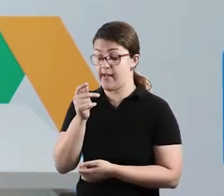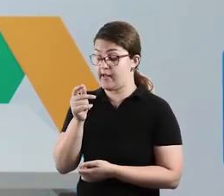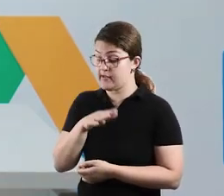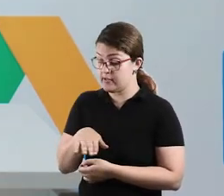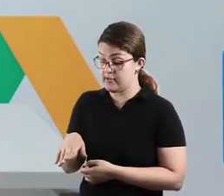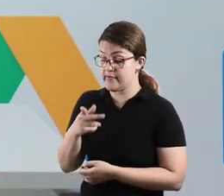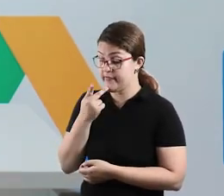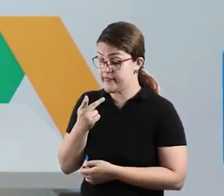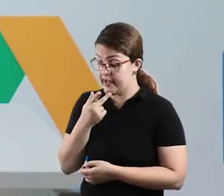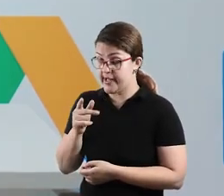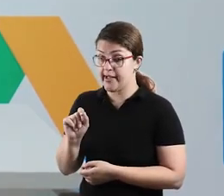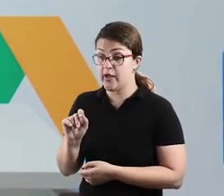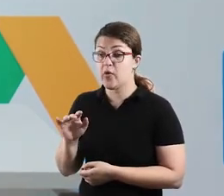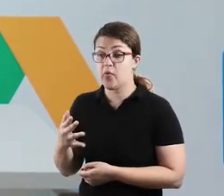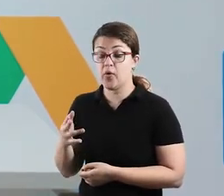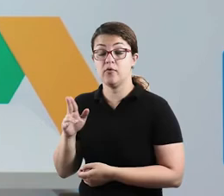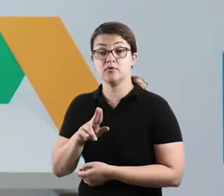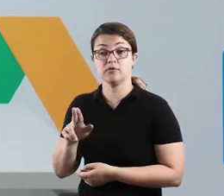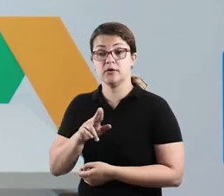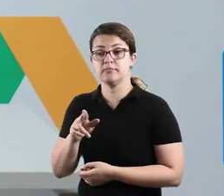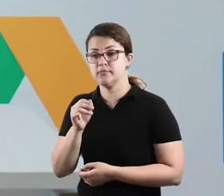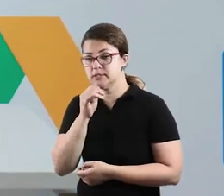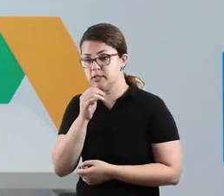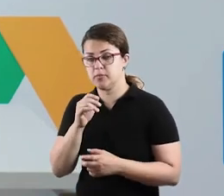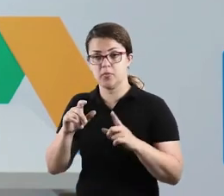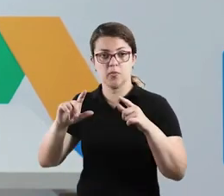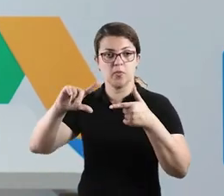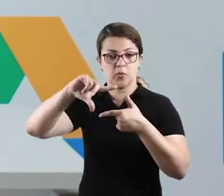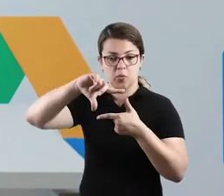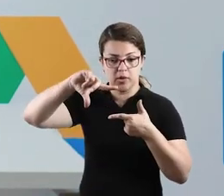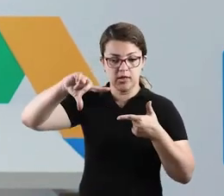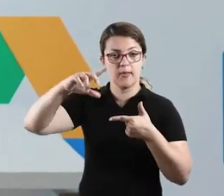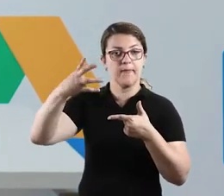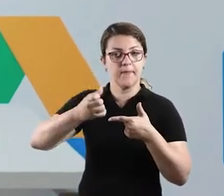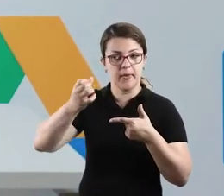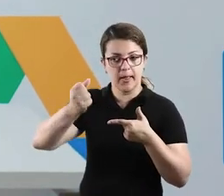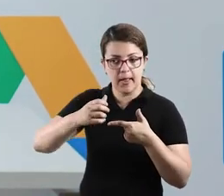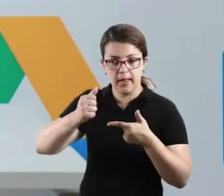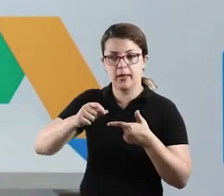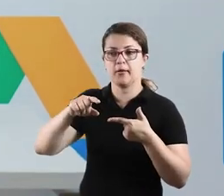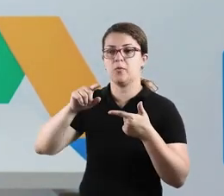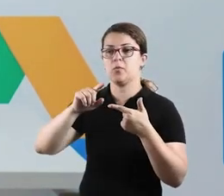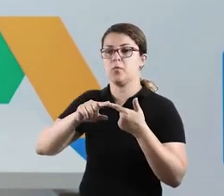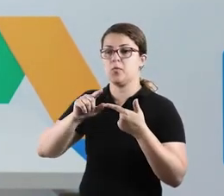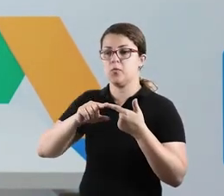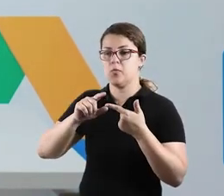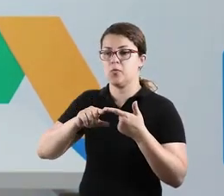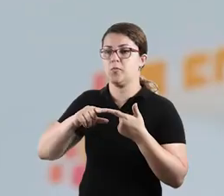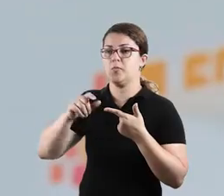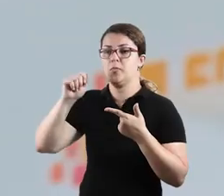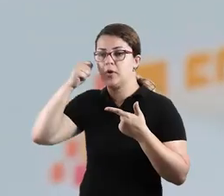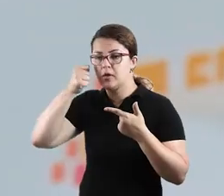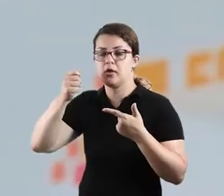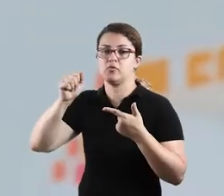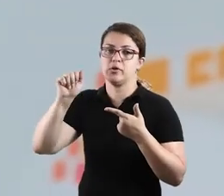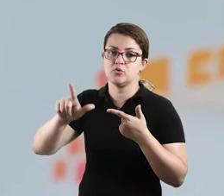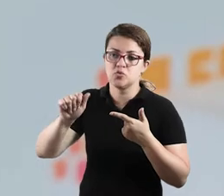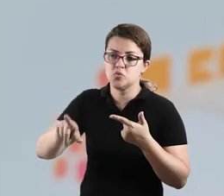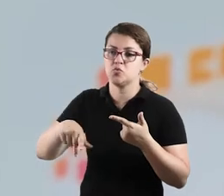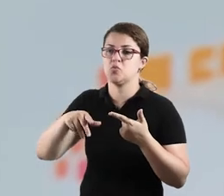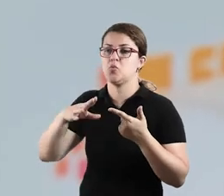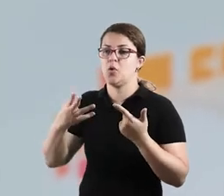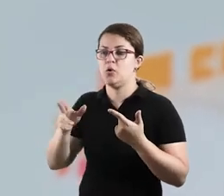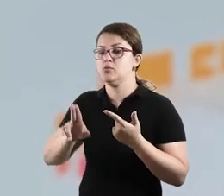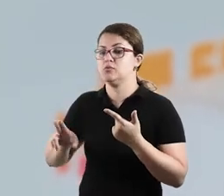vai utilizar, né? O quadrado branco, né? Ele vai falando e vai colocando. E se tiver fácil para